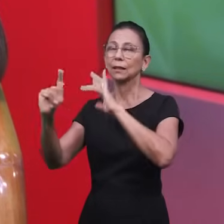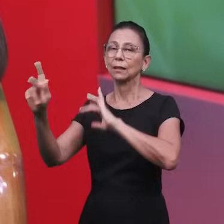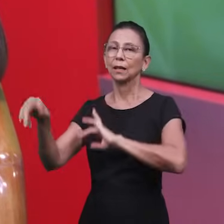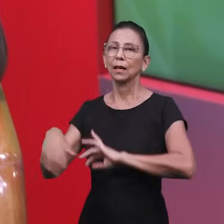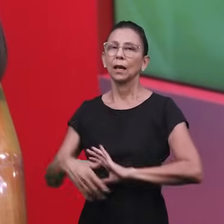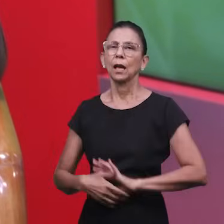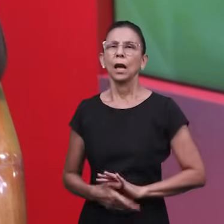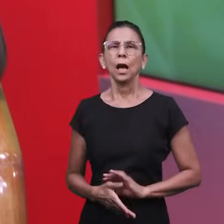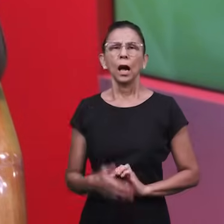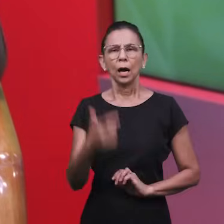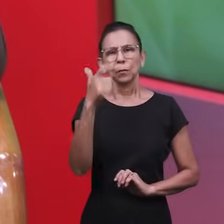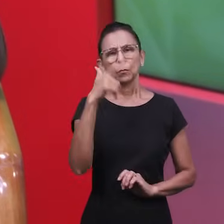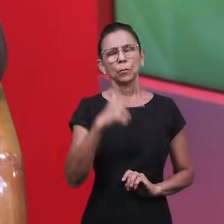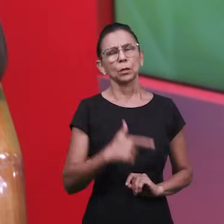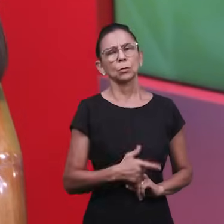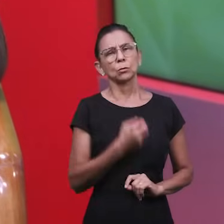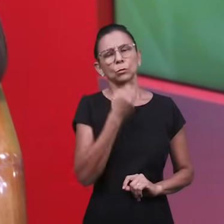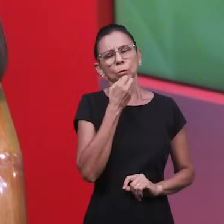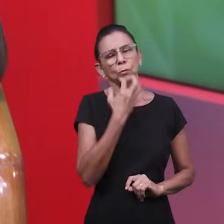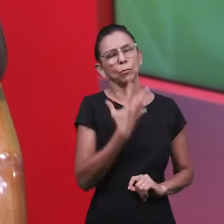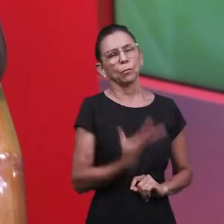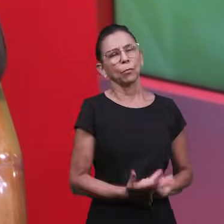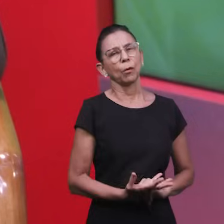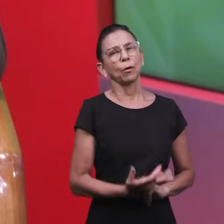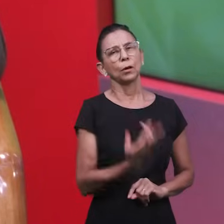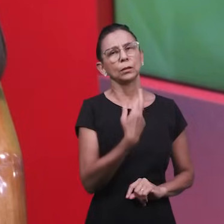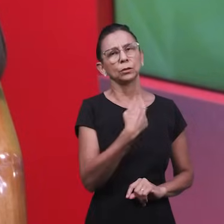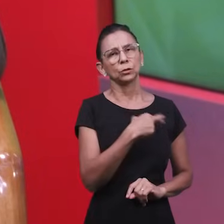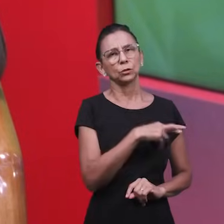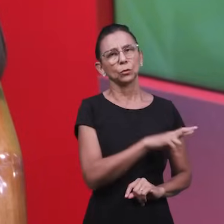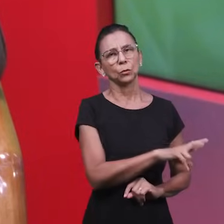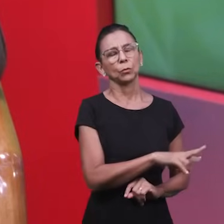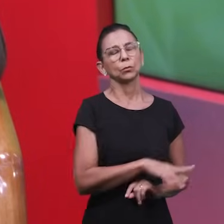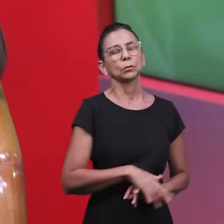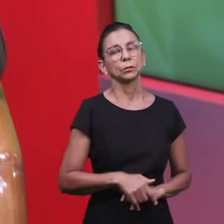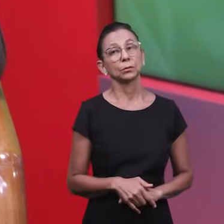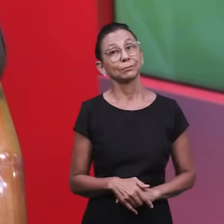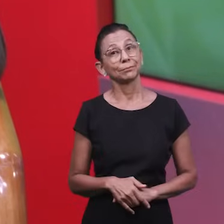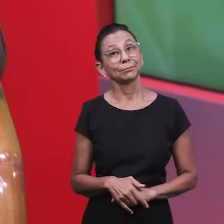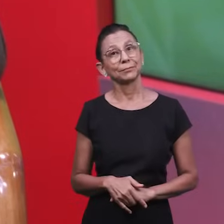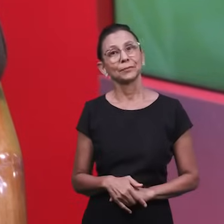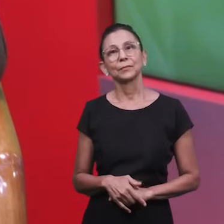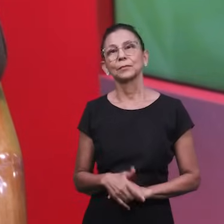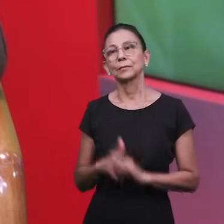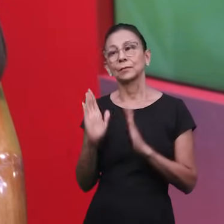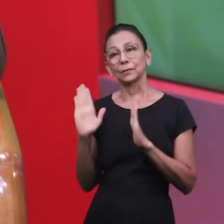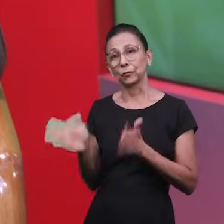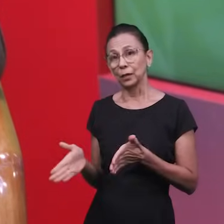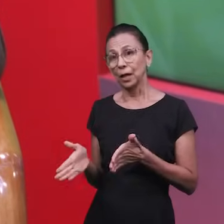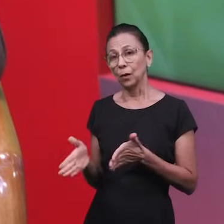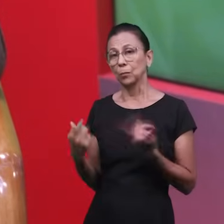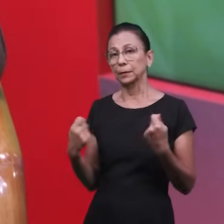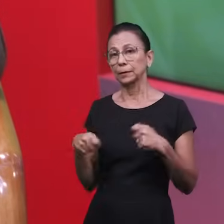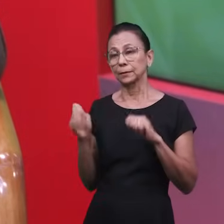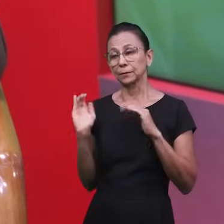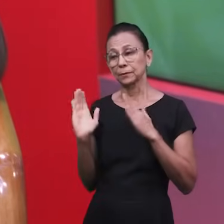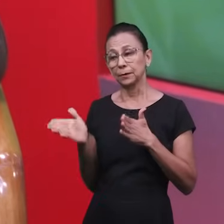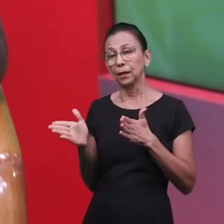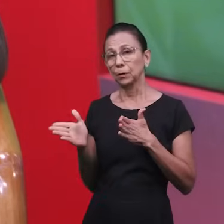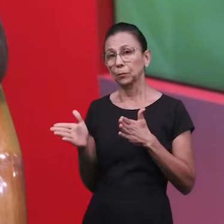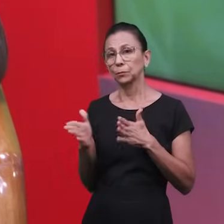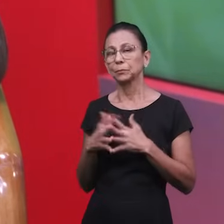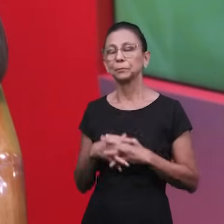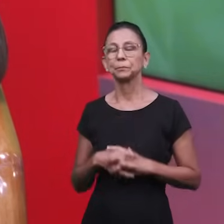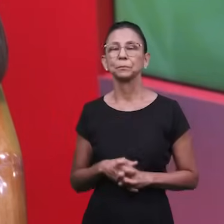Não é o bom religioso, não é? É o fiel, a igreja fiel, o servo e a serva fiel.